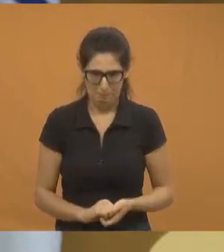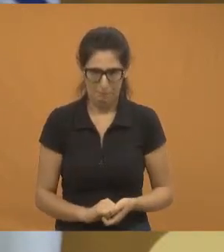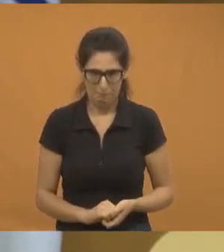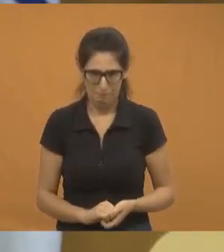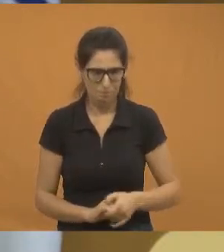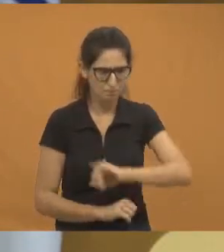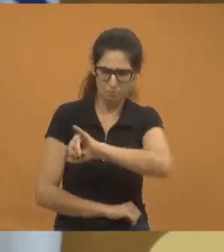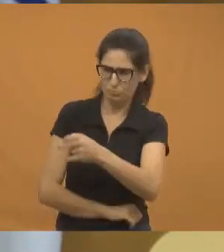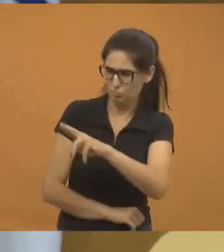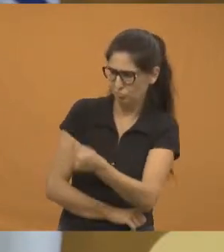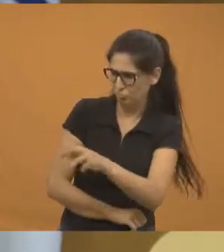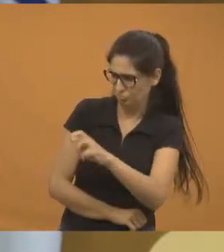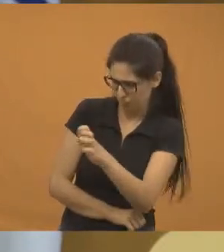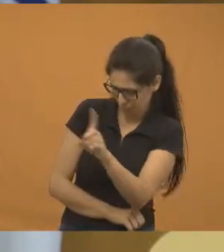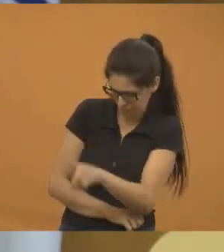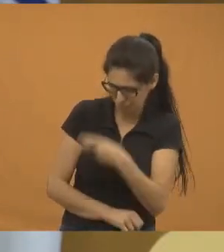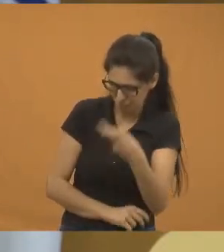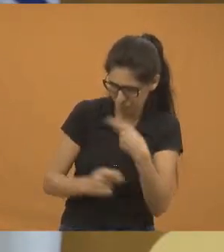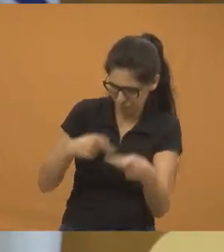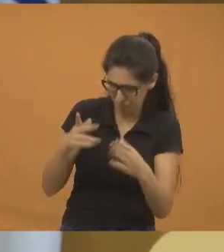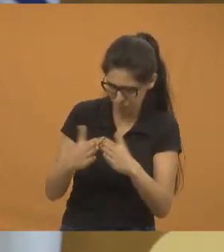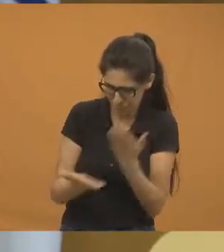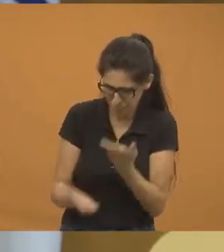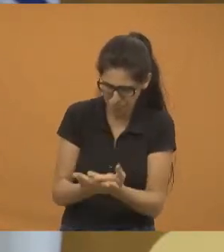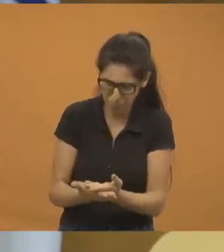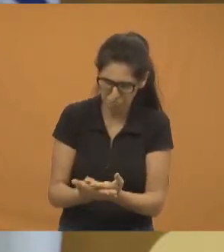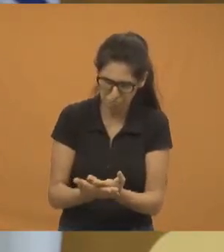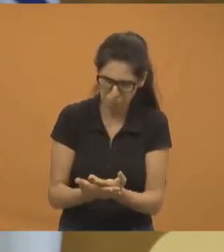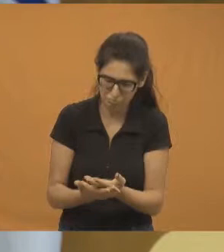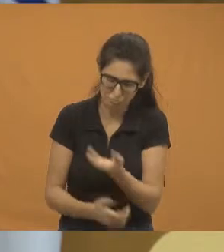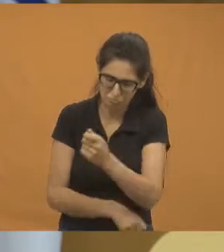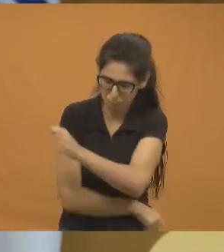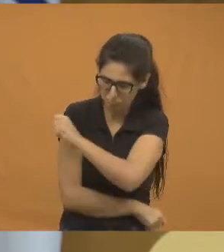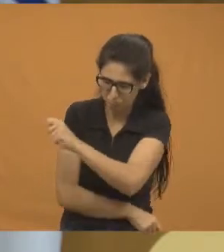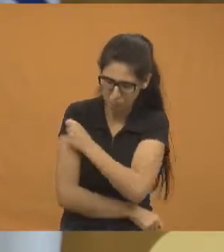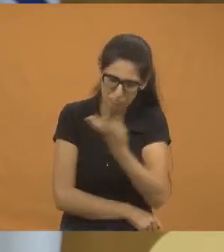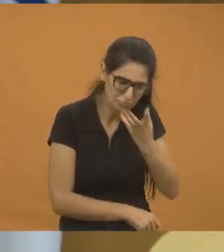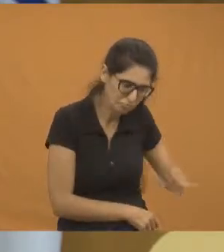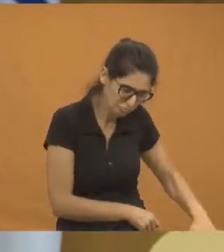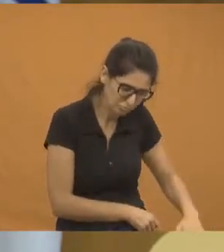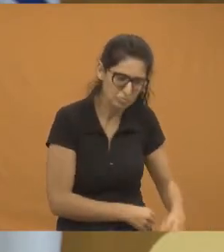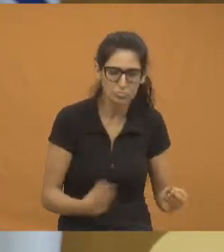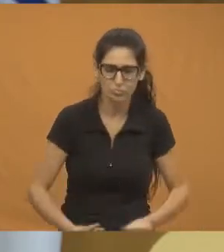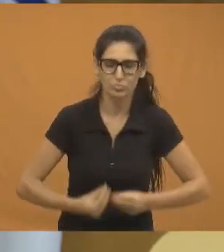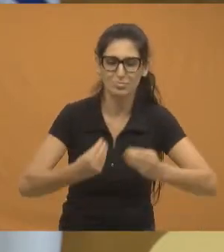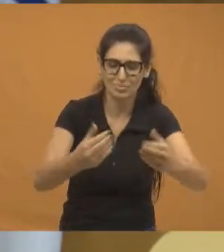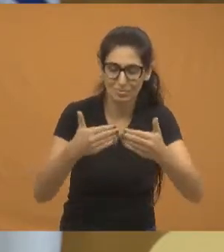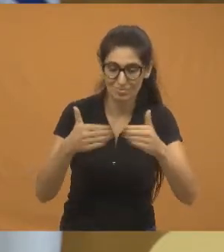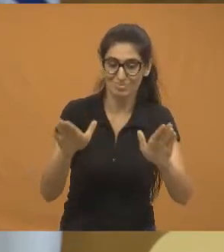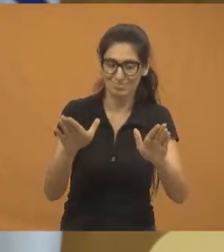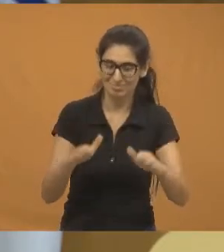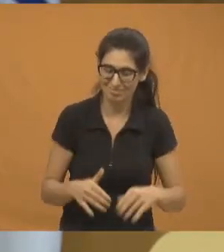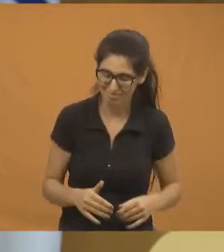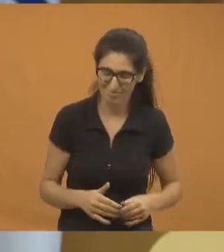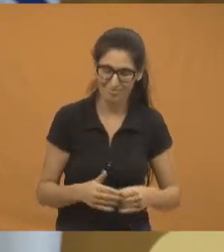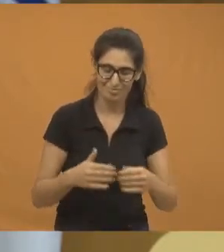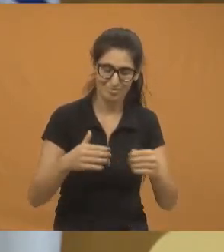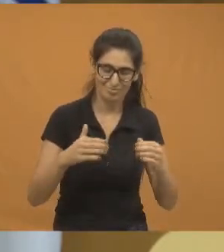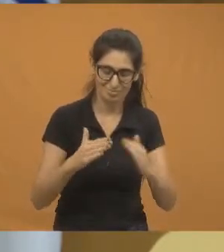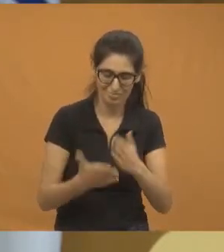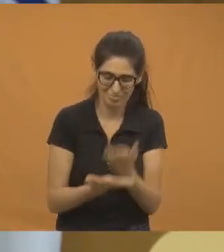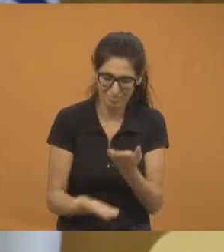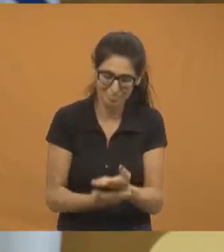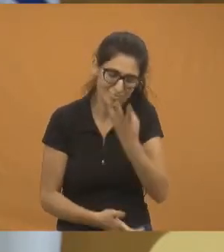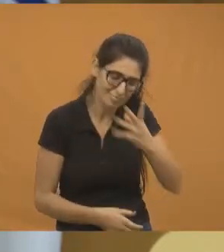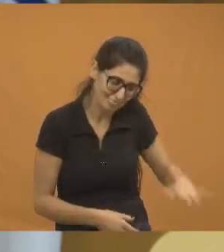juiz falou das creches é verdade a gente fica feliz quando a gente entrega às creches né pra poder aí sanar um problema